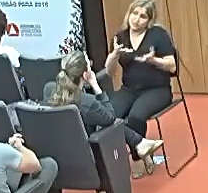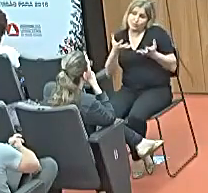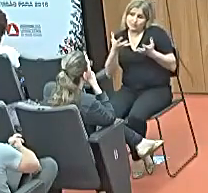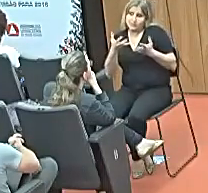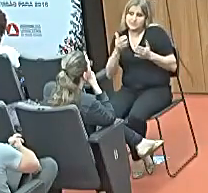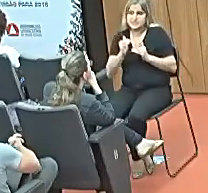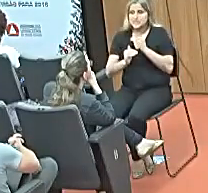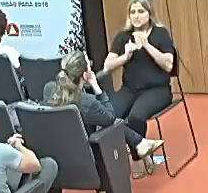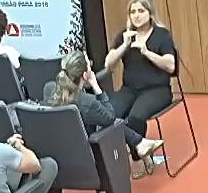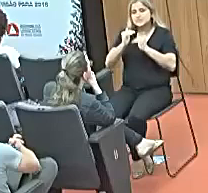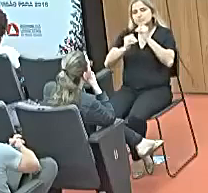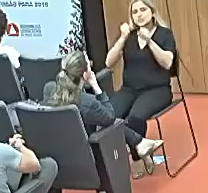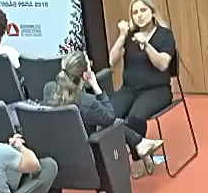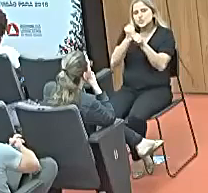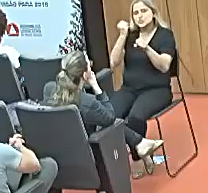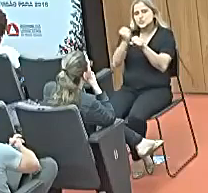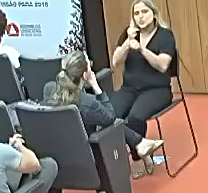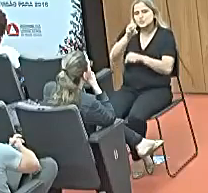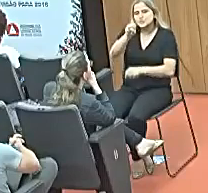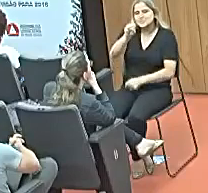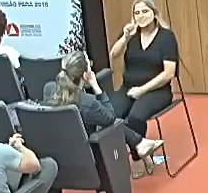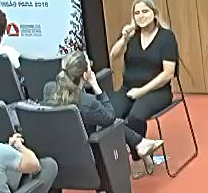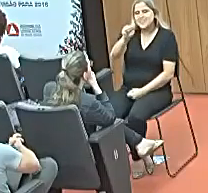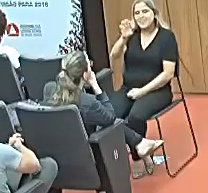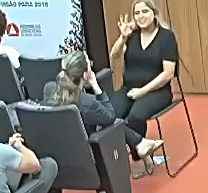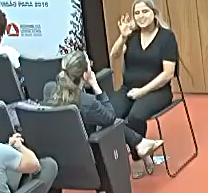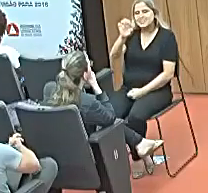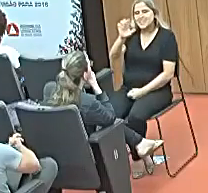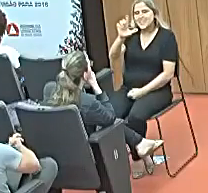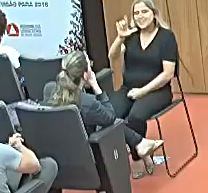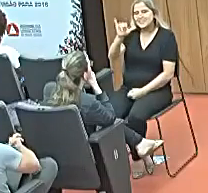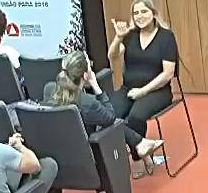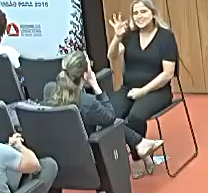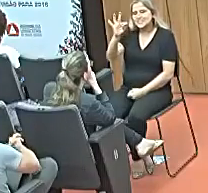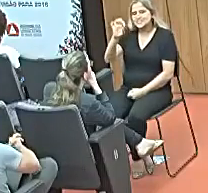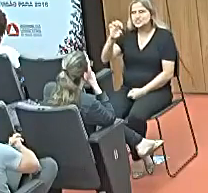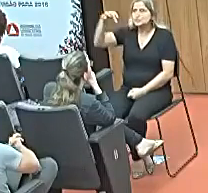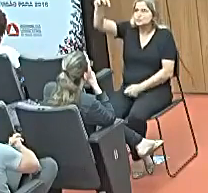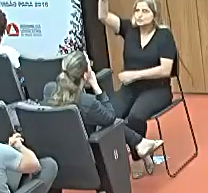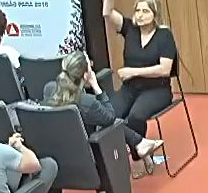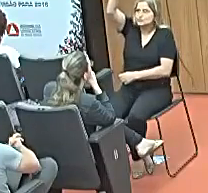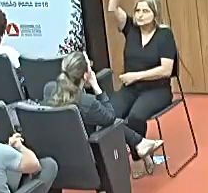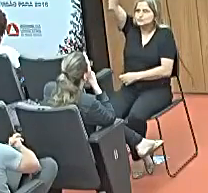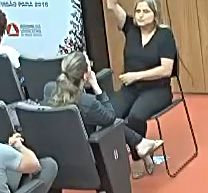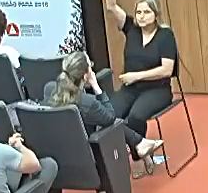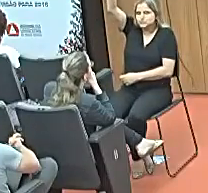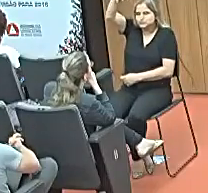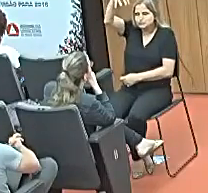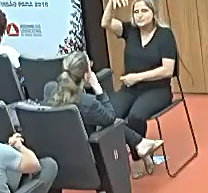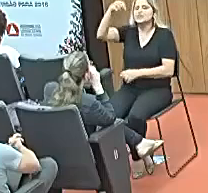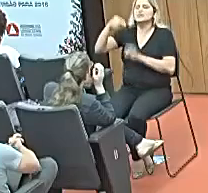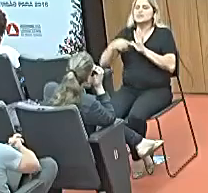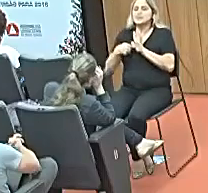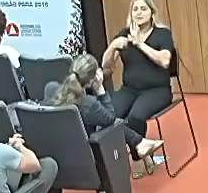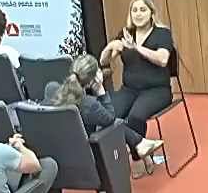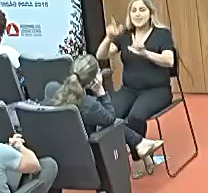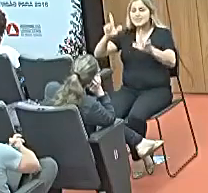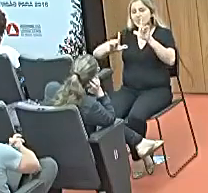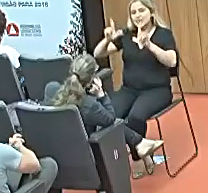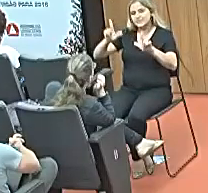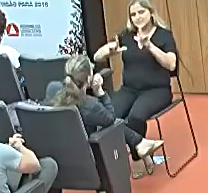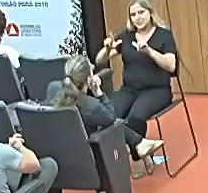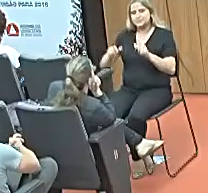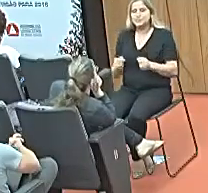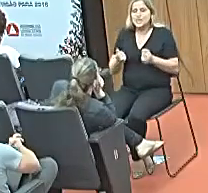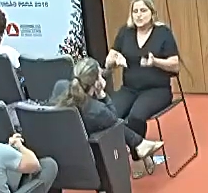construir um satélite de comunicação para transmissão de sinais televisivos né fomentar a geração ea distribuição de energias renováveis